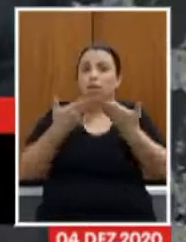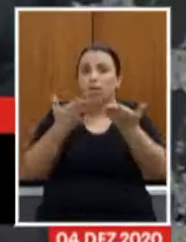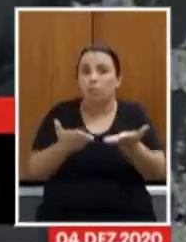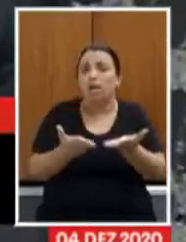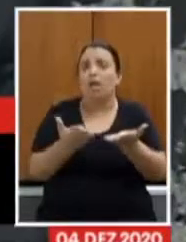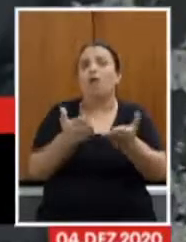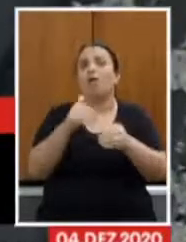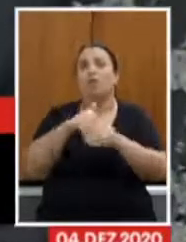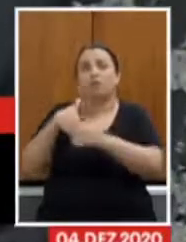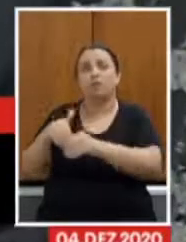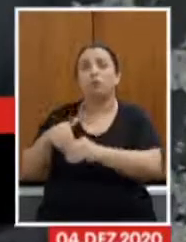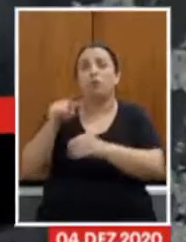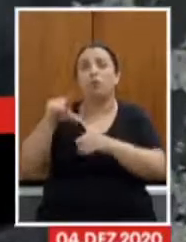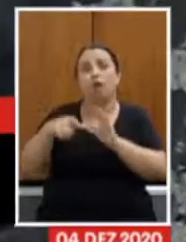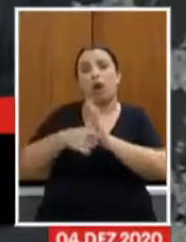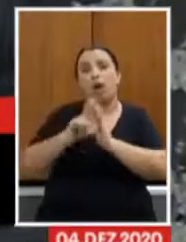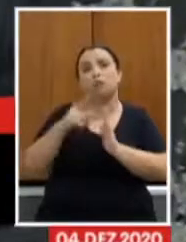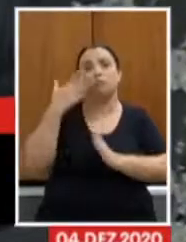Ulisses Gomes.